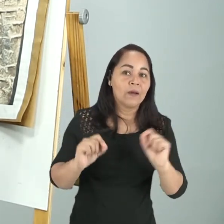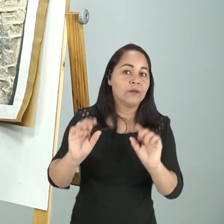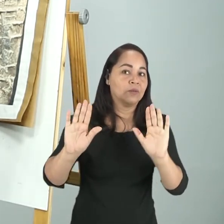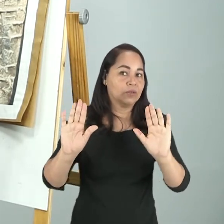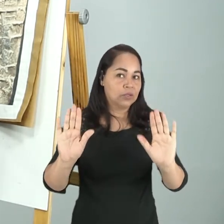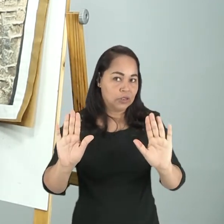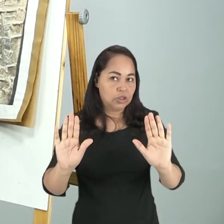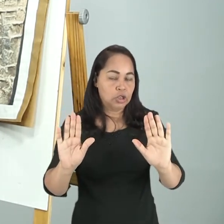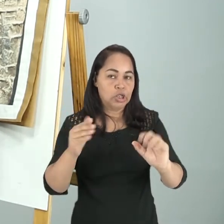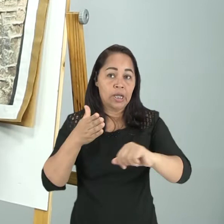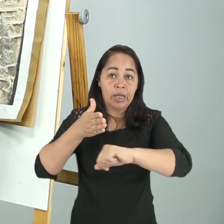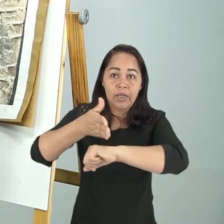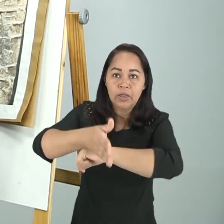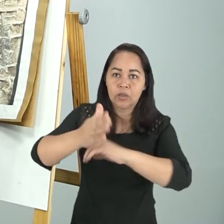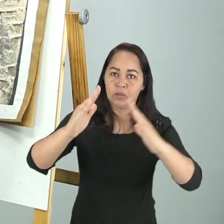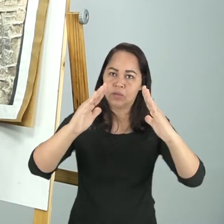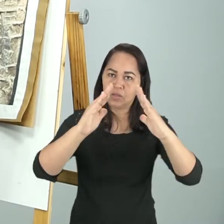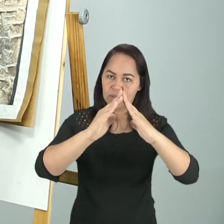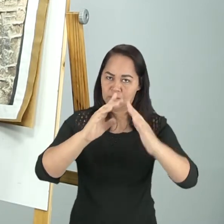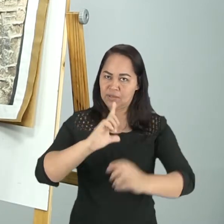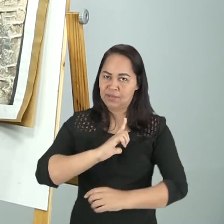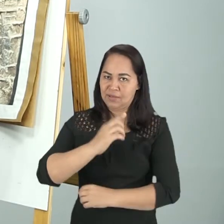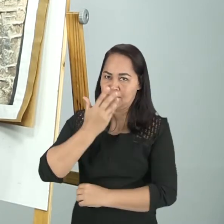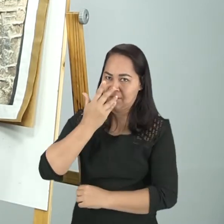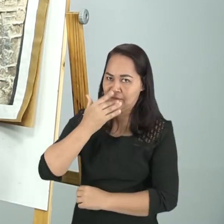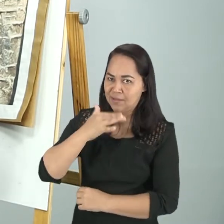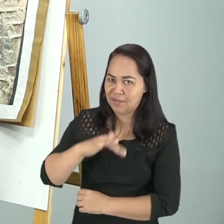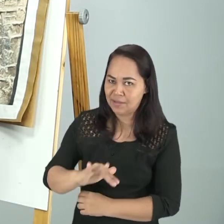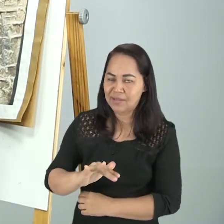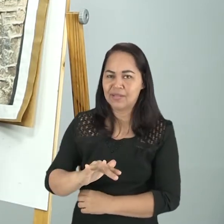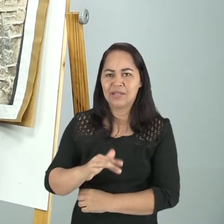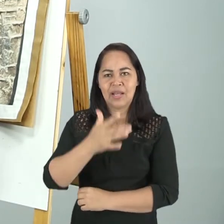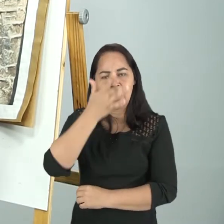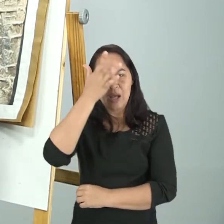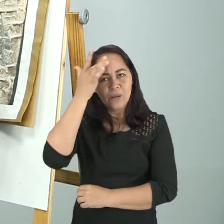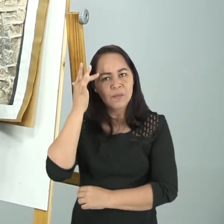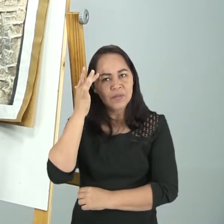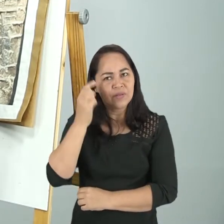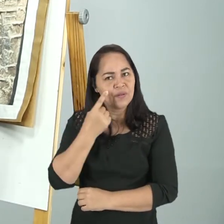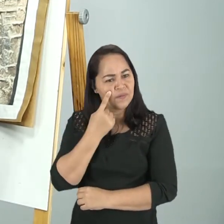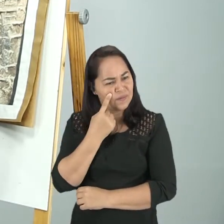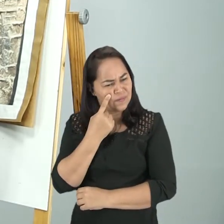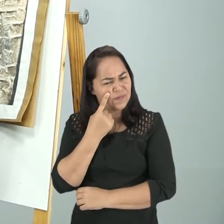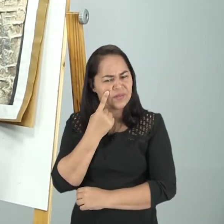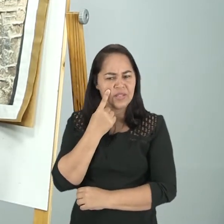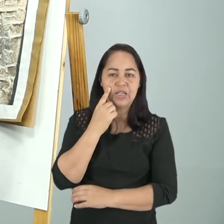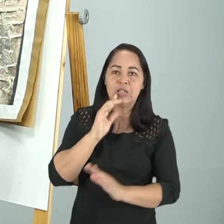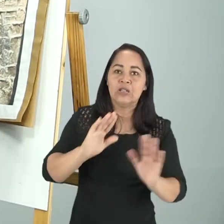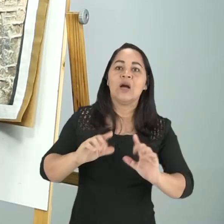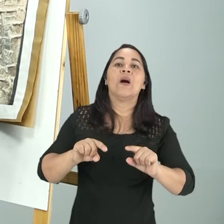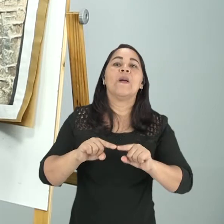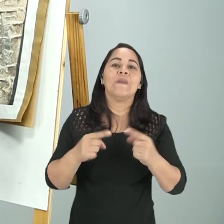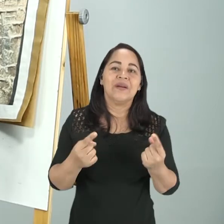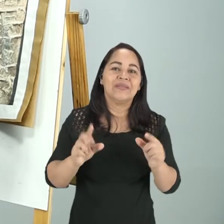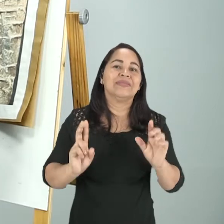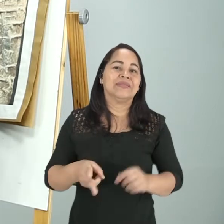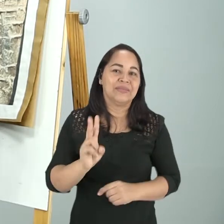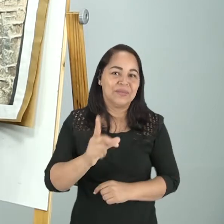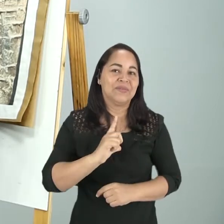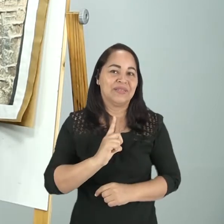entra numa casa, né, que tem criança, pode ser a pessoa organizada como for, cuidadoso como for, mas tem algum